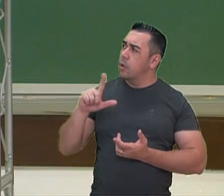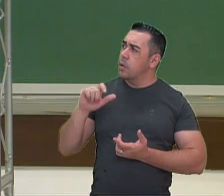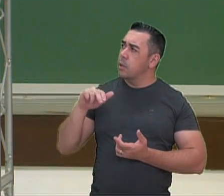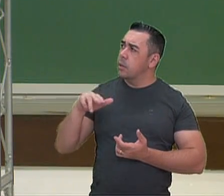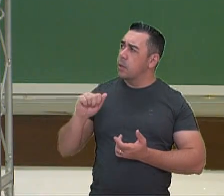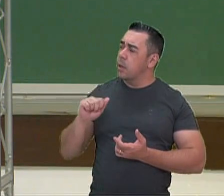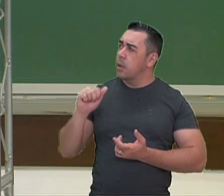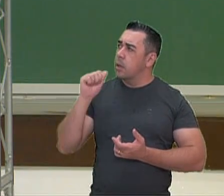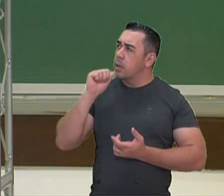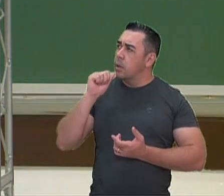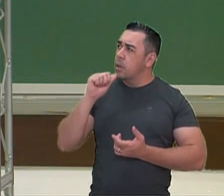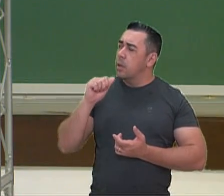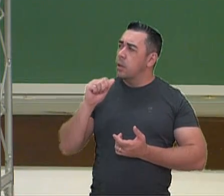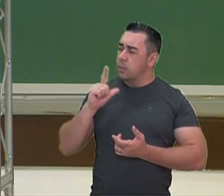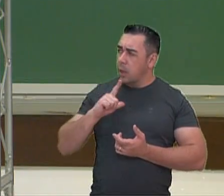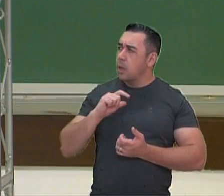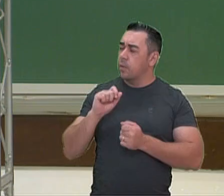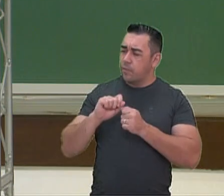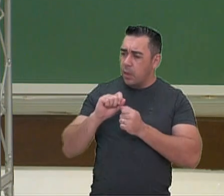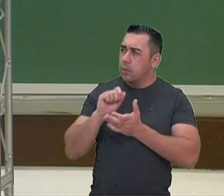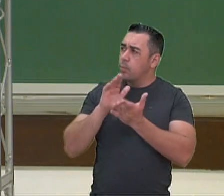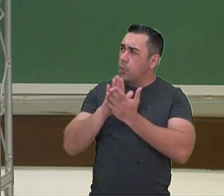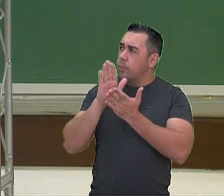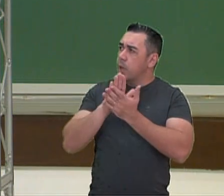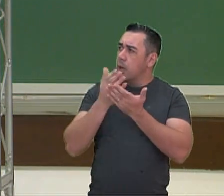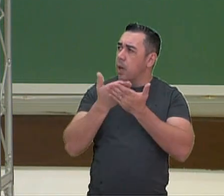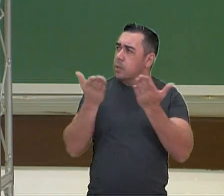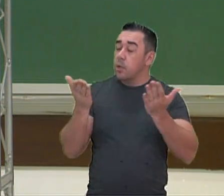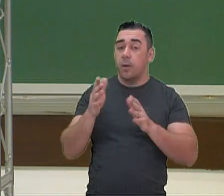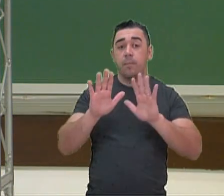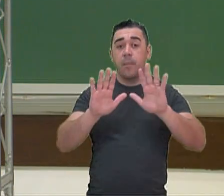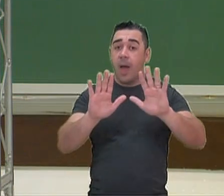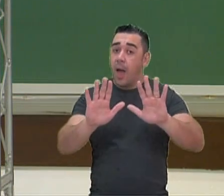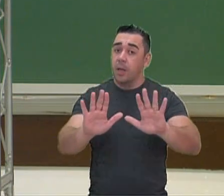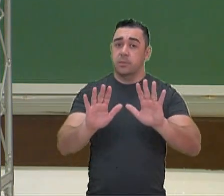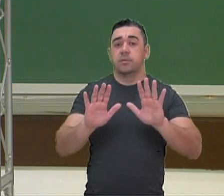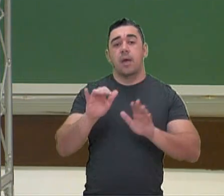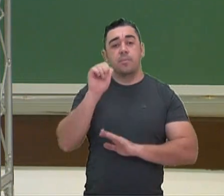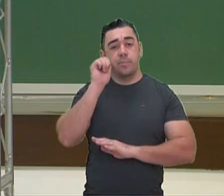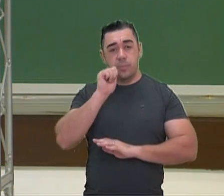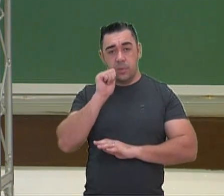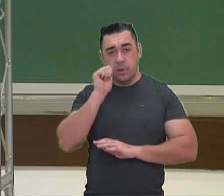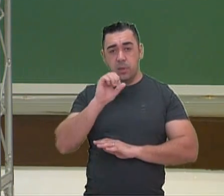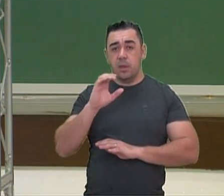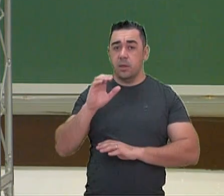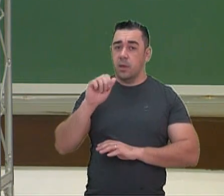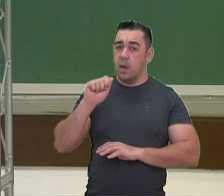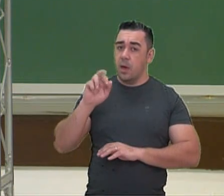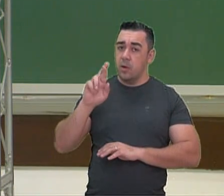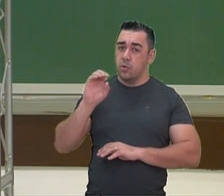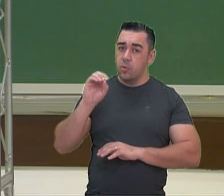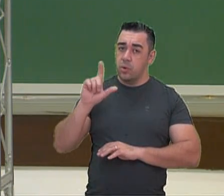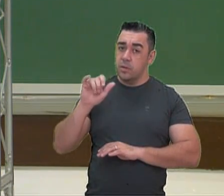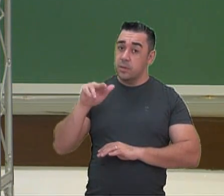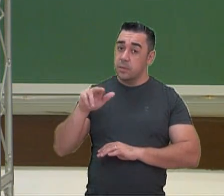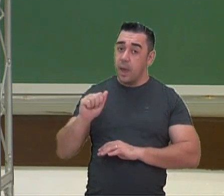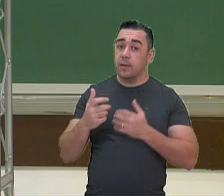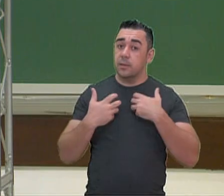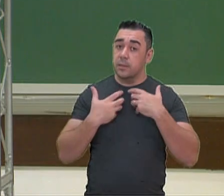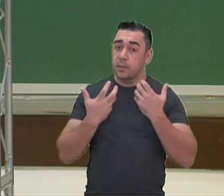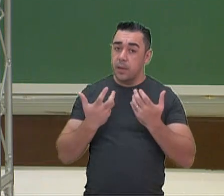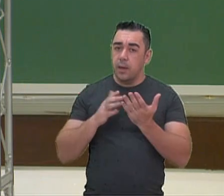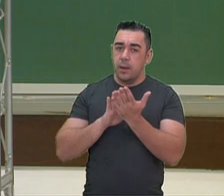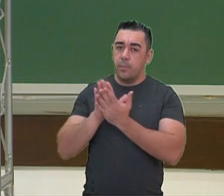um diário e foi publicado. Sim, mas é porque a Carolina quis publicar. A Carolina